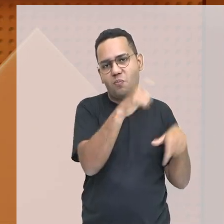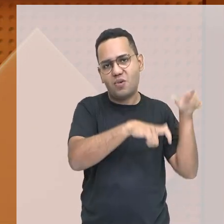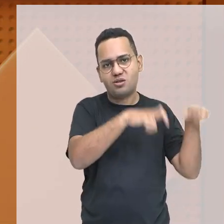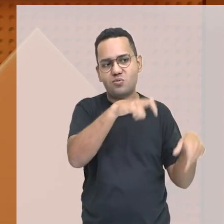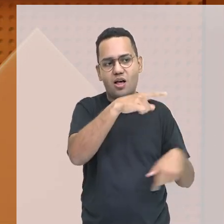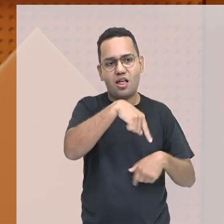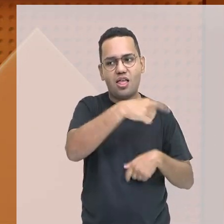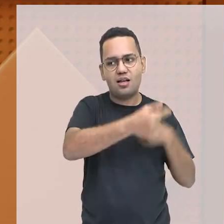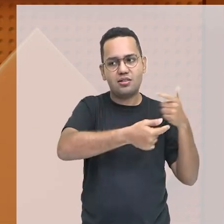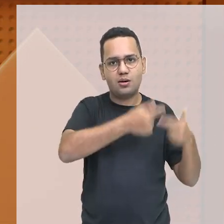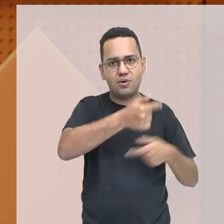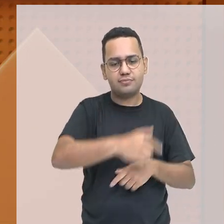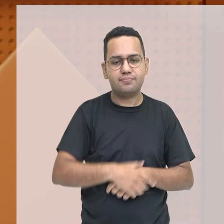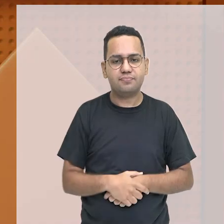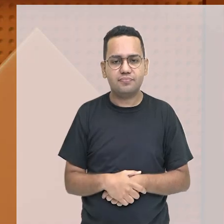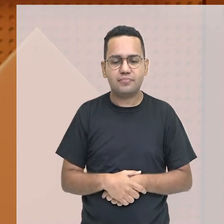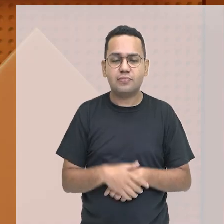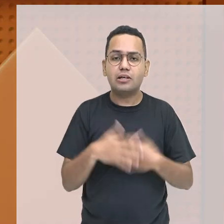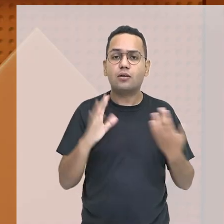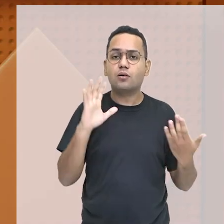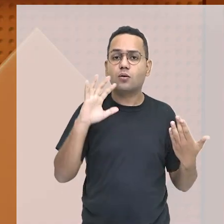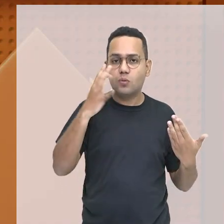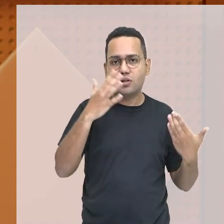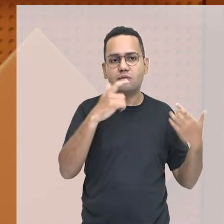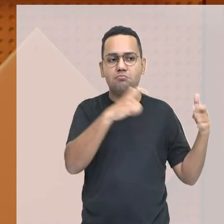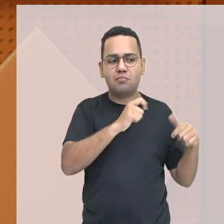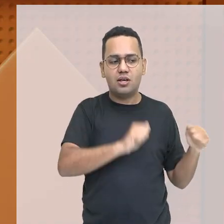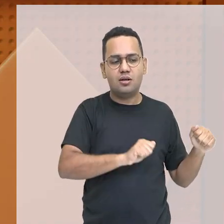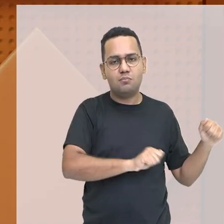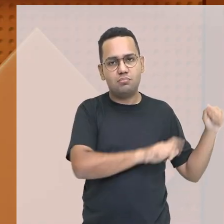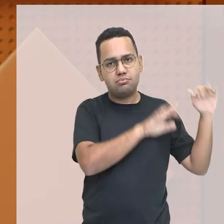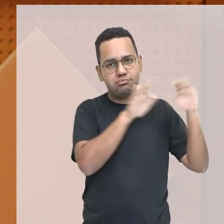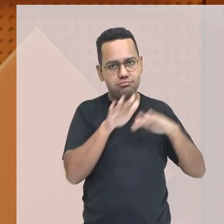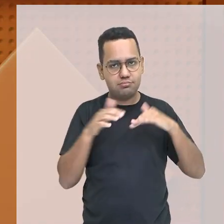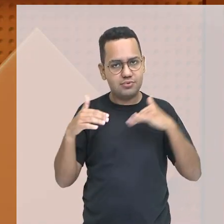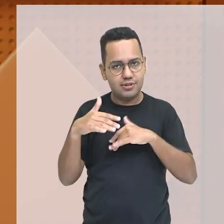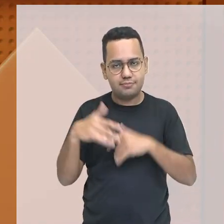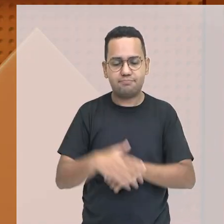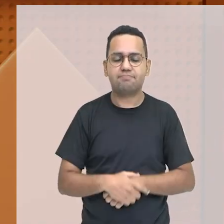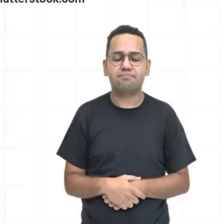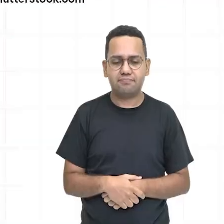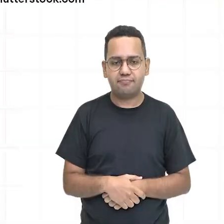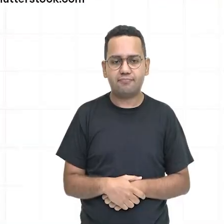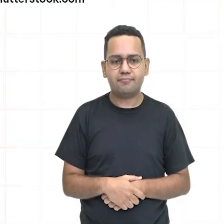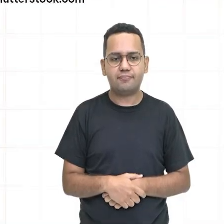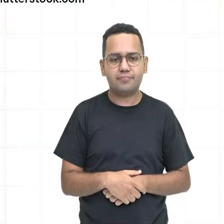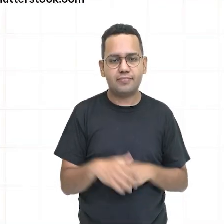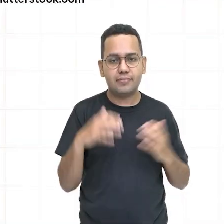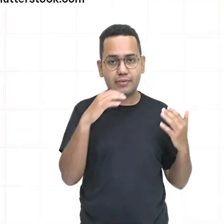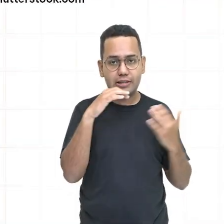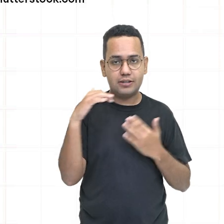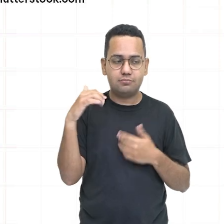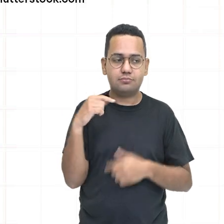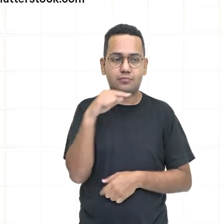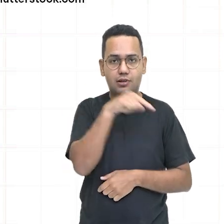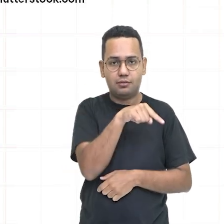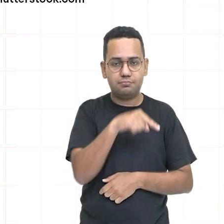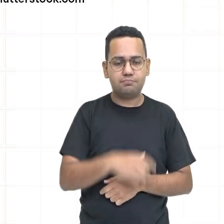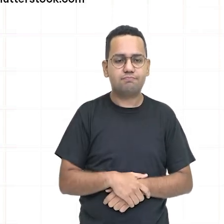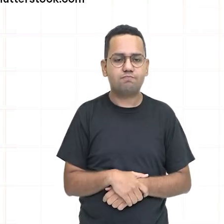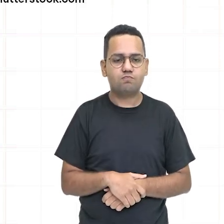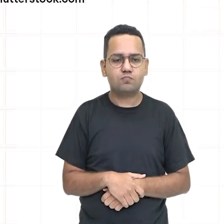de trabalhadores, né, nesse meio aí dos grandes cultivos. Ademais,